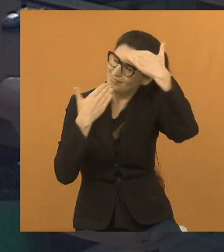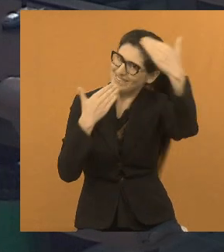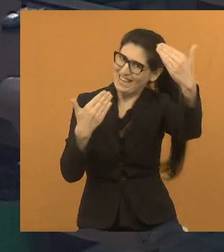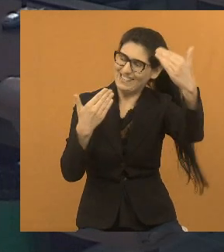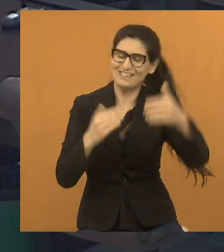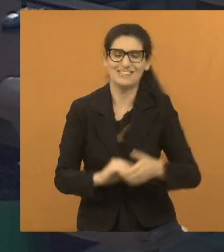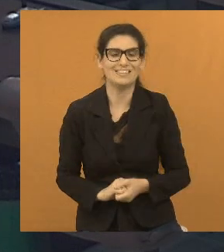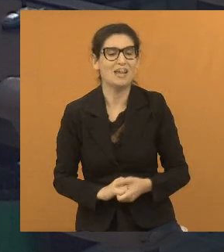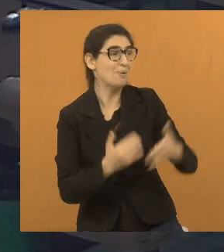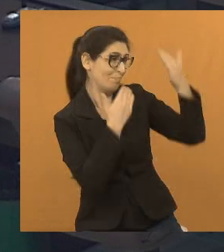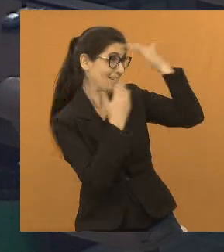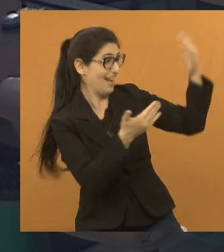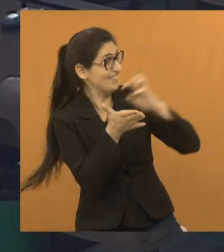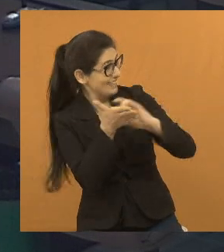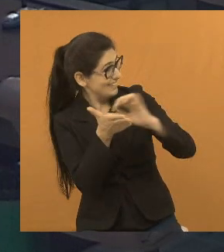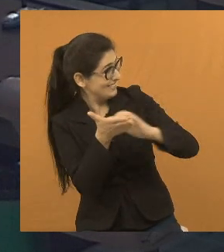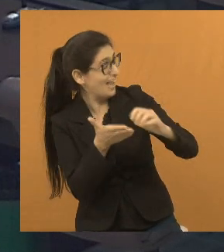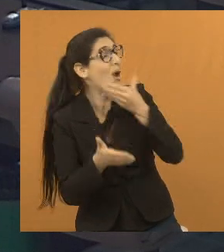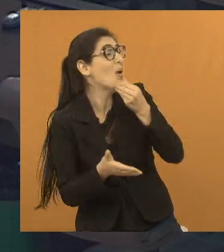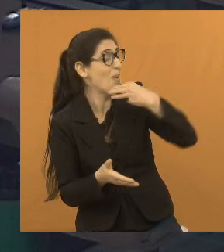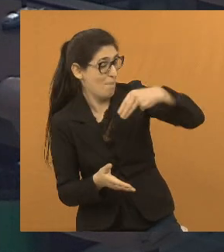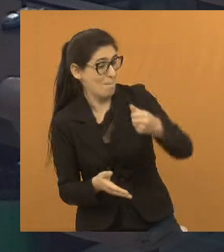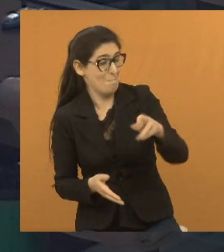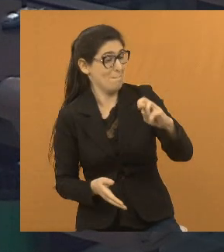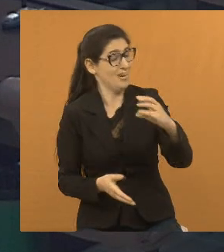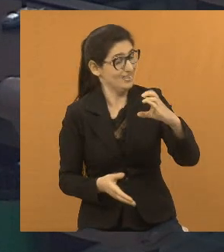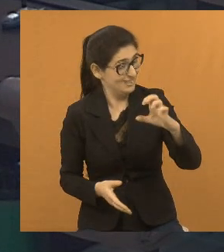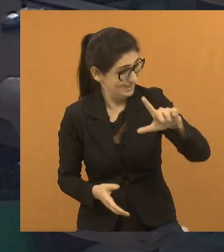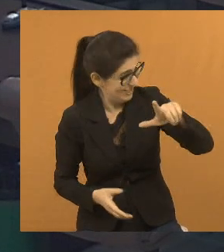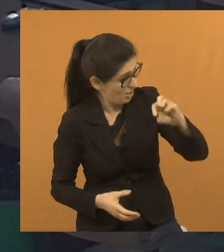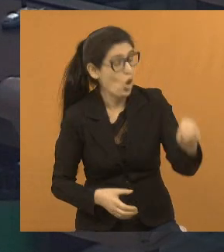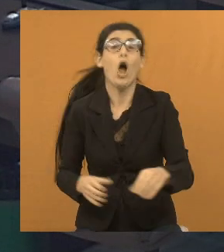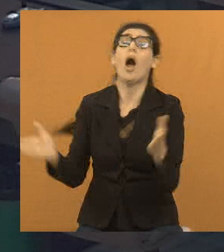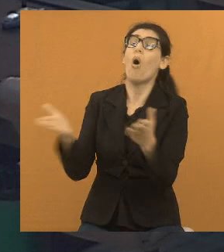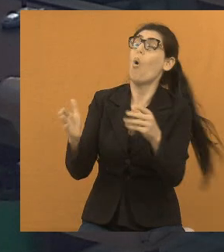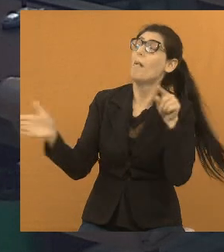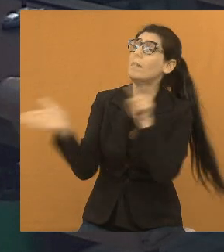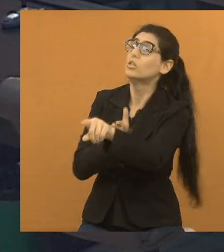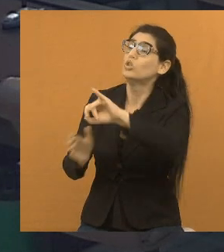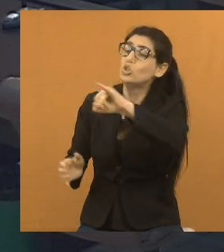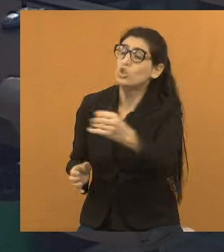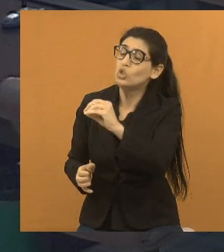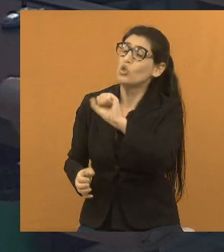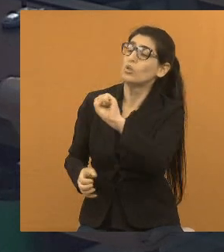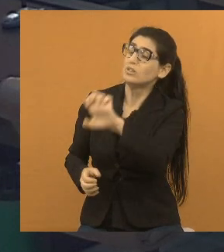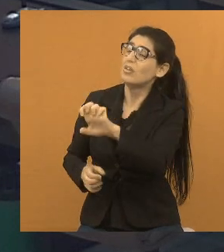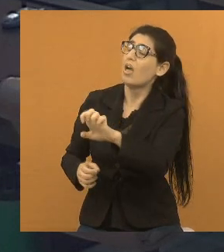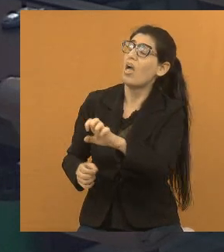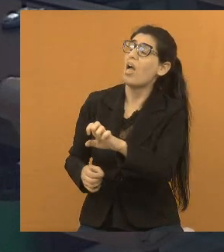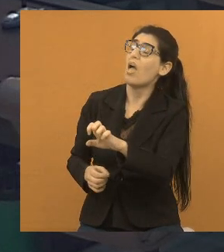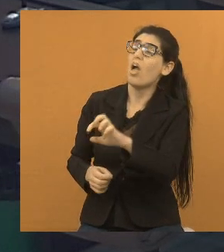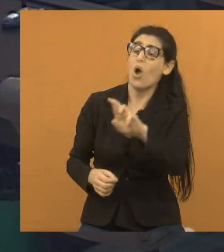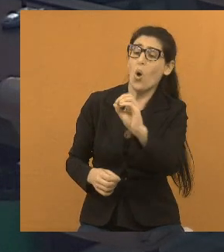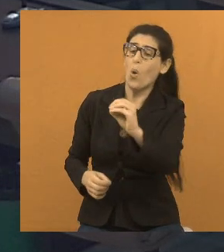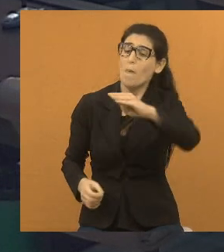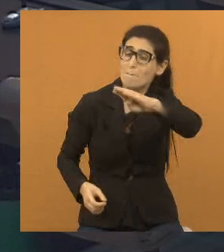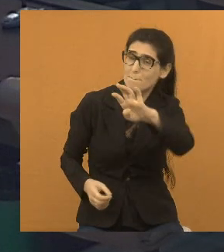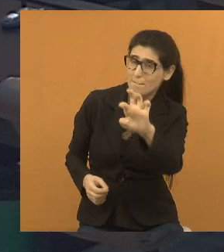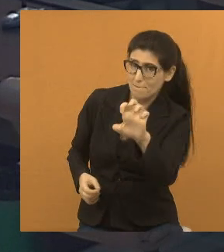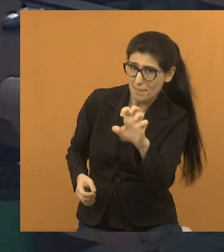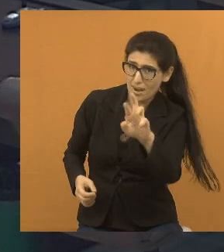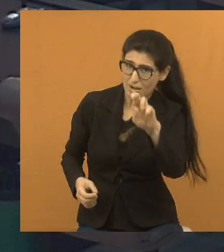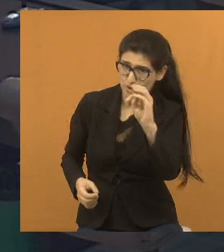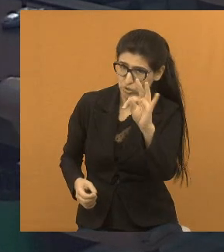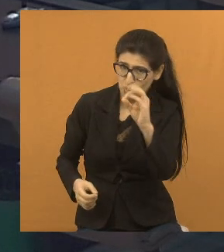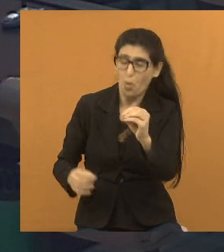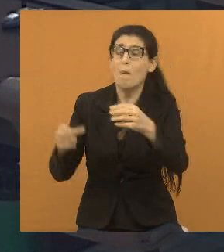Obrigado, secretário Marcelo. A próxima pergunta é do José Roberto Rodrigues. O José Roberto mora no centro.